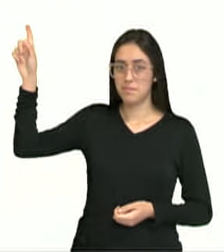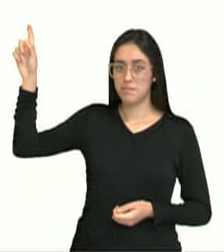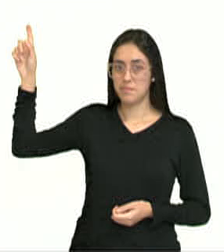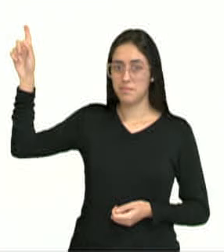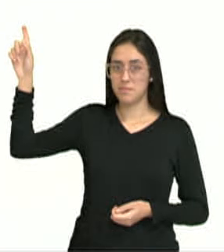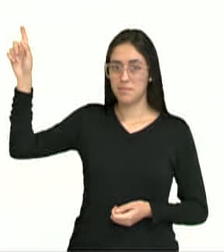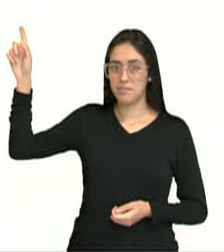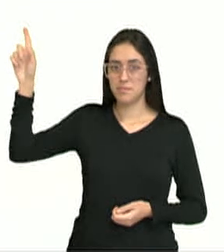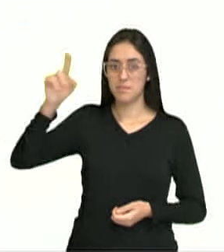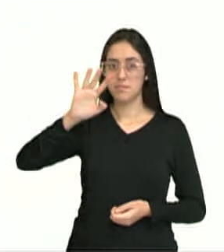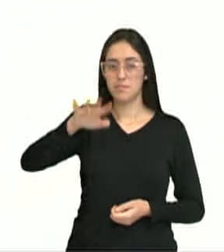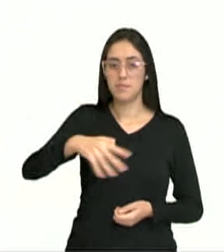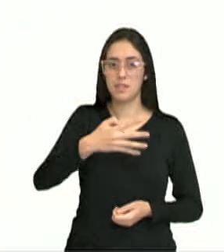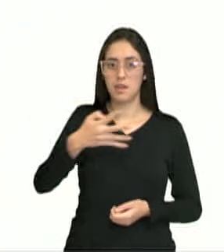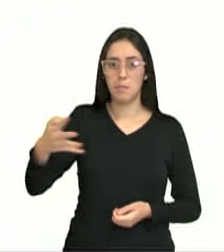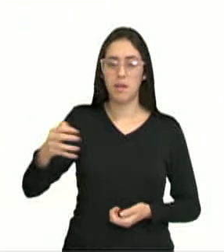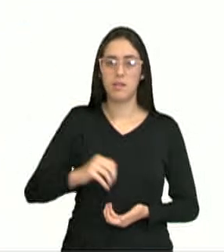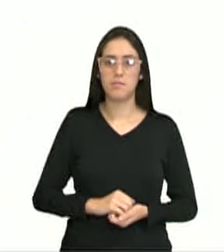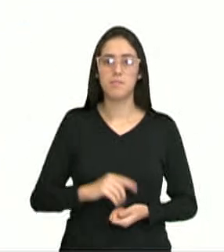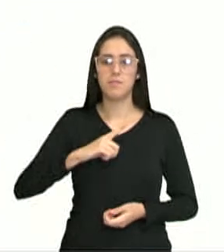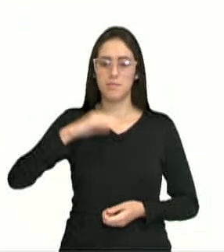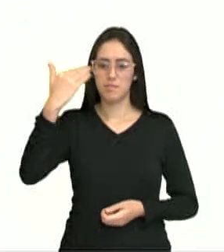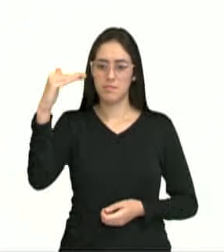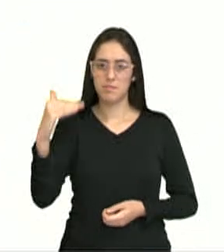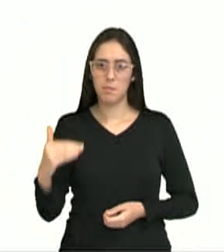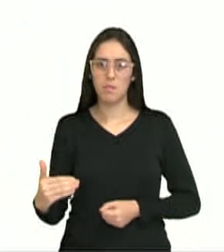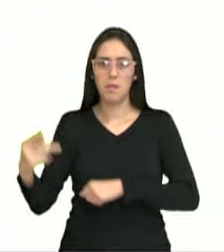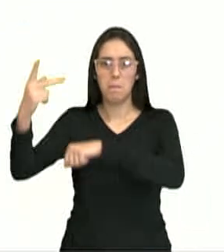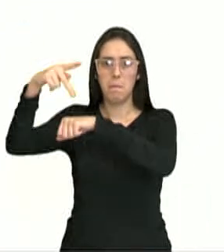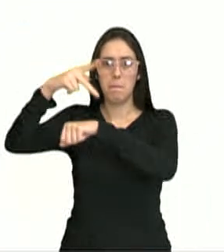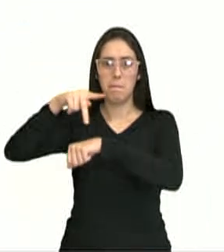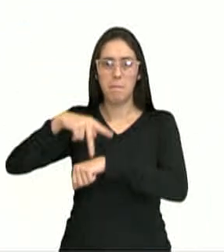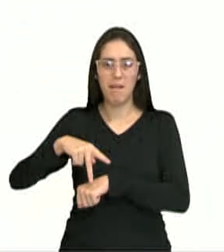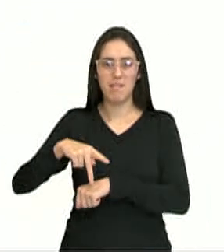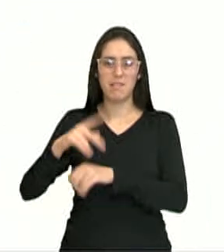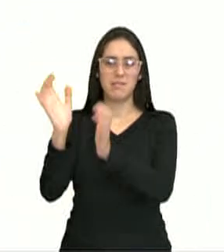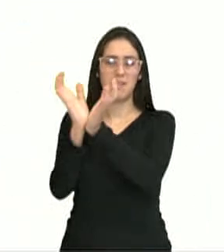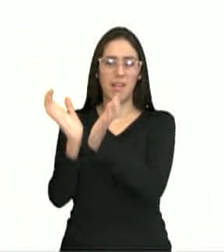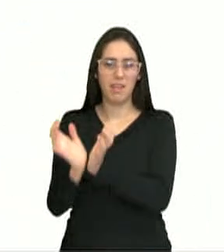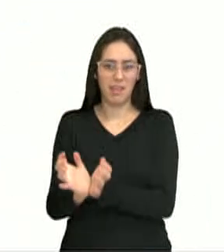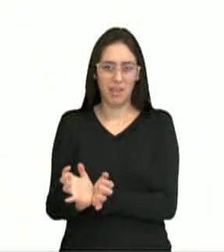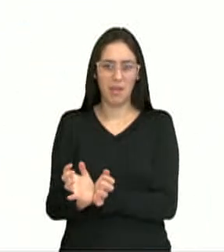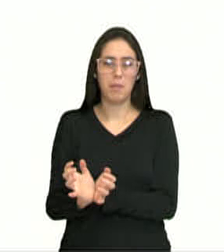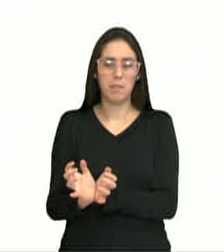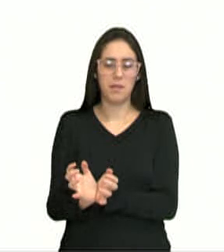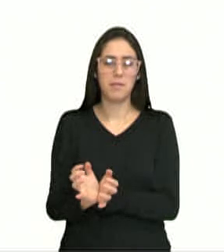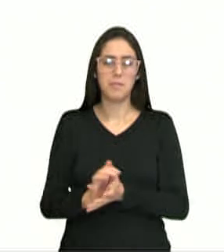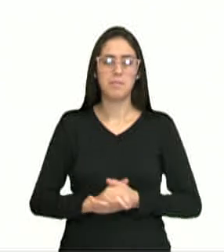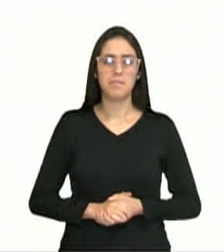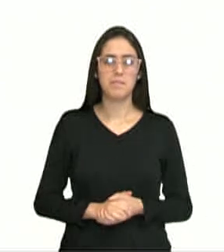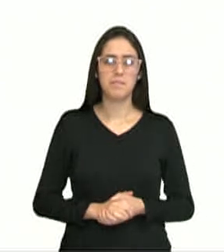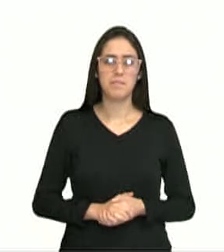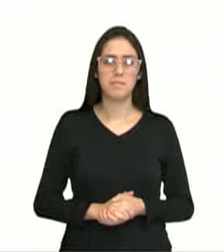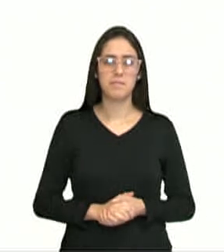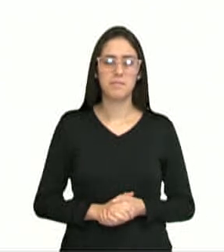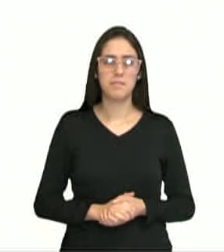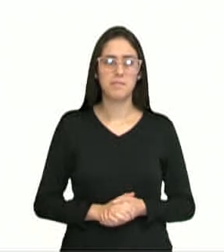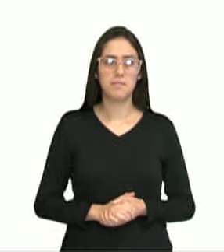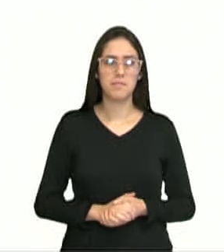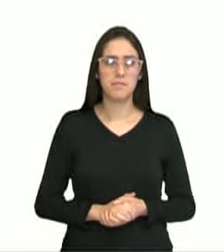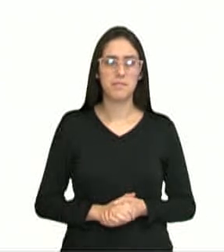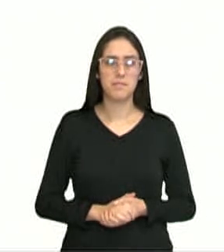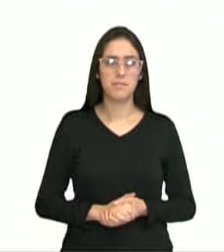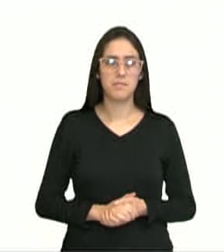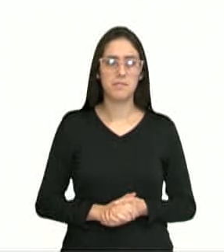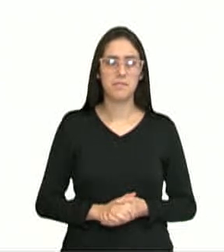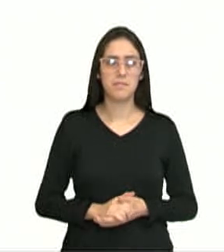à direita aí, a classificação dos países ali, das equipes, né? Nós estamos falando ali da tabla general de